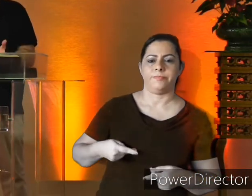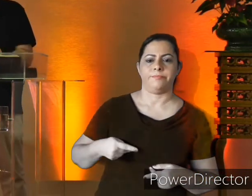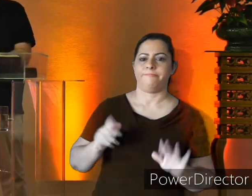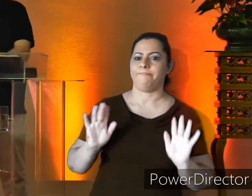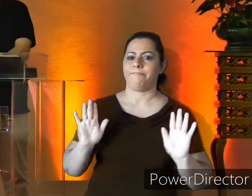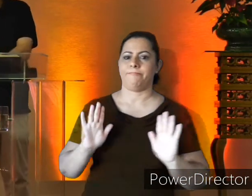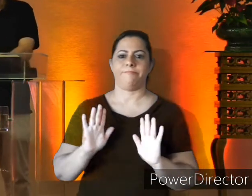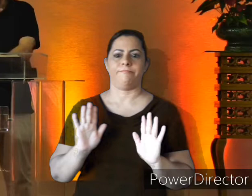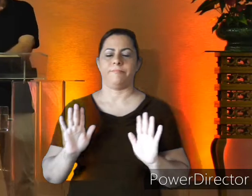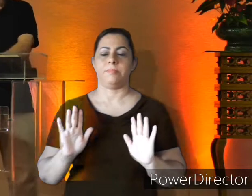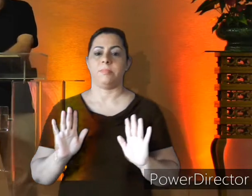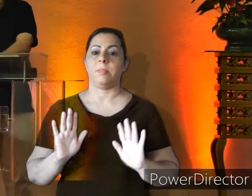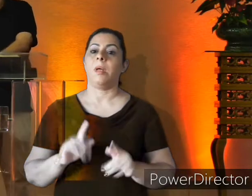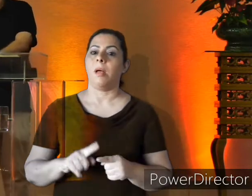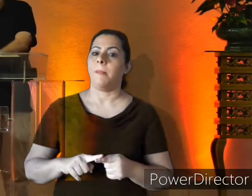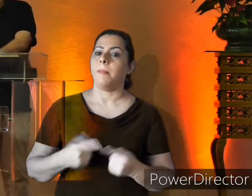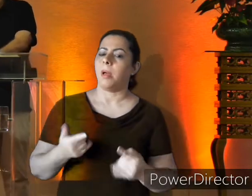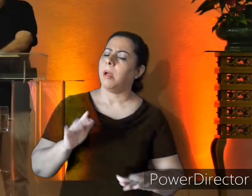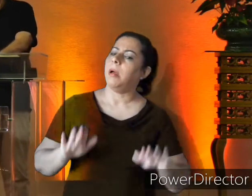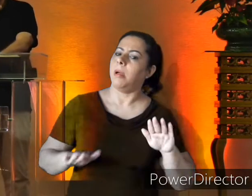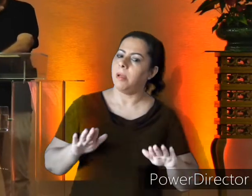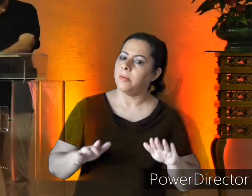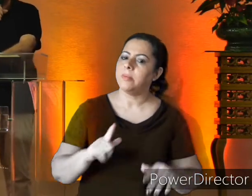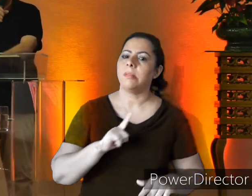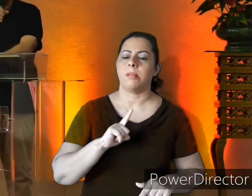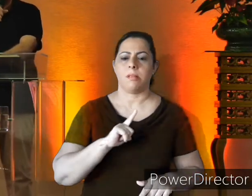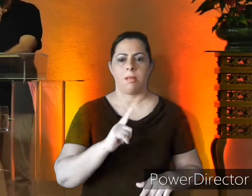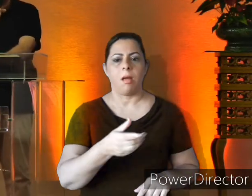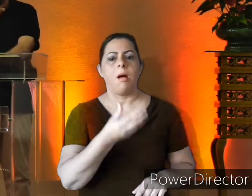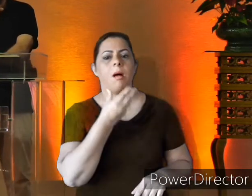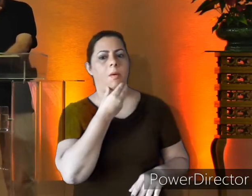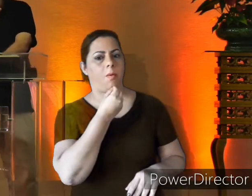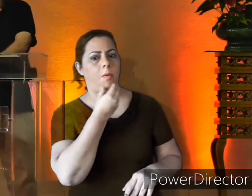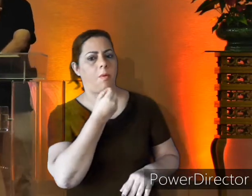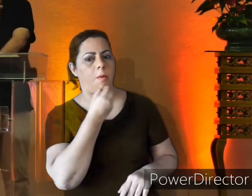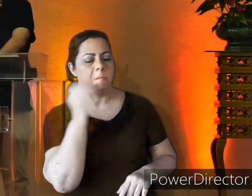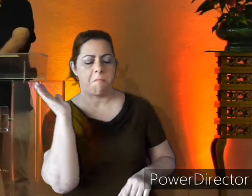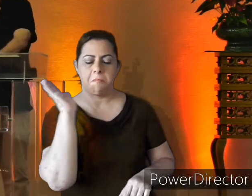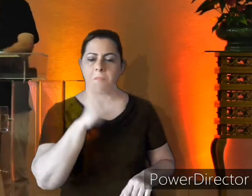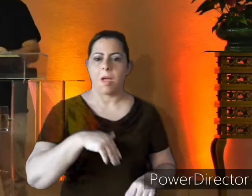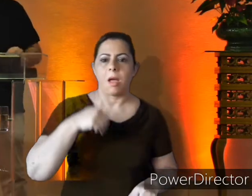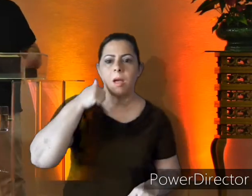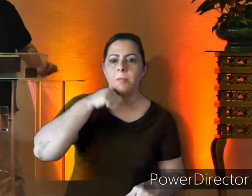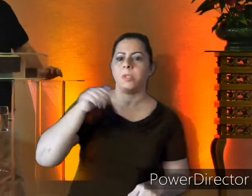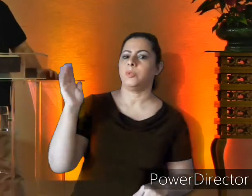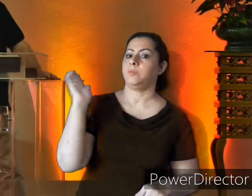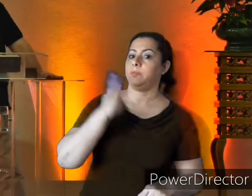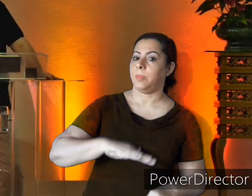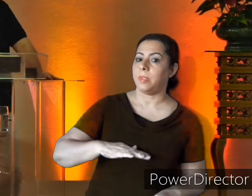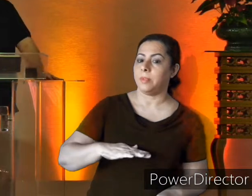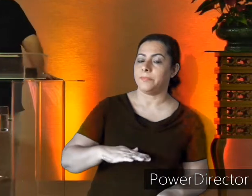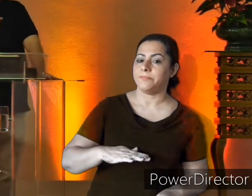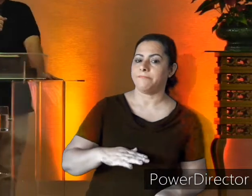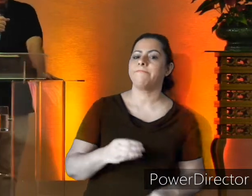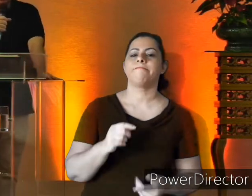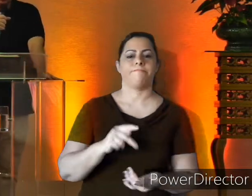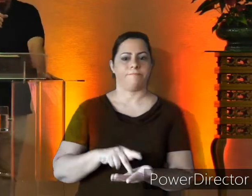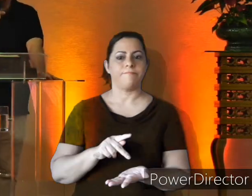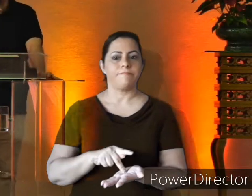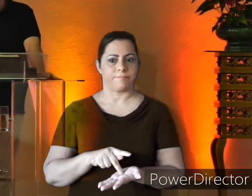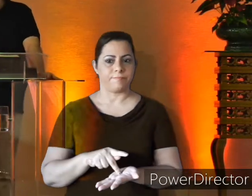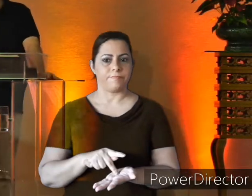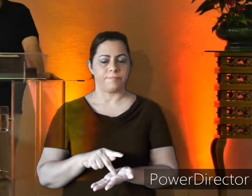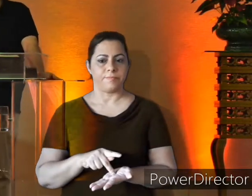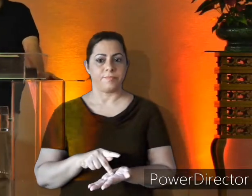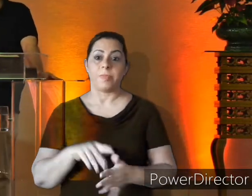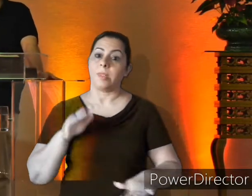são usados pelas trevas, são usados por espíritos malignos, e bem é verdade que até o povo de Deus,